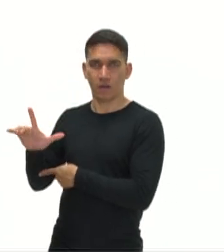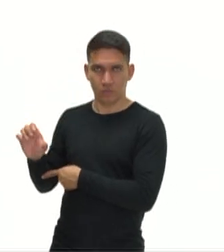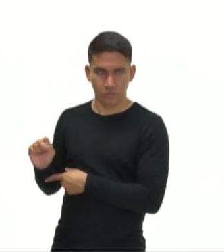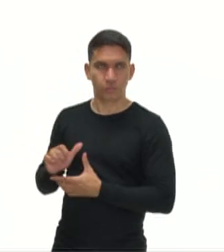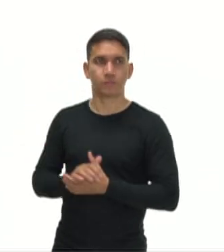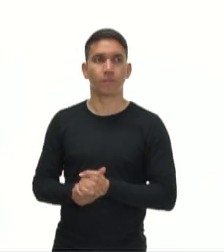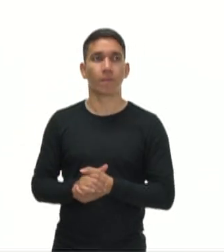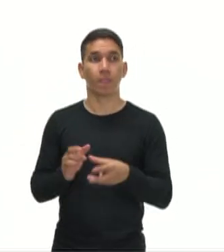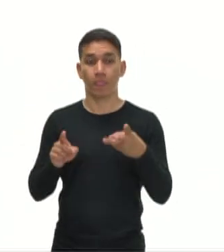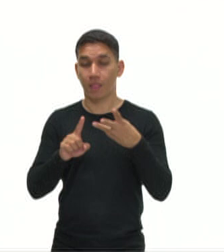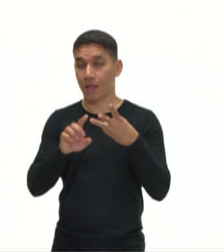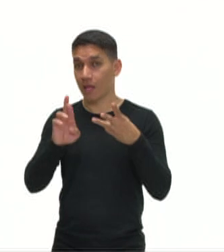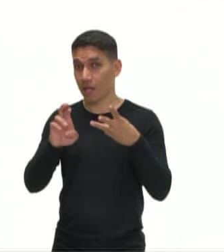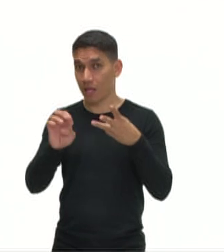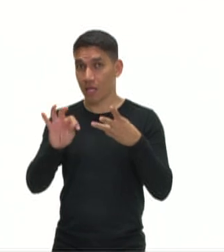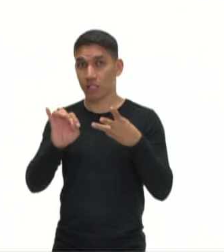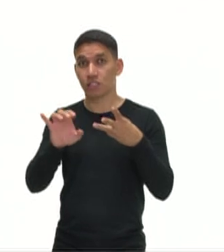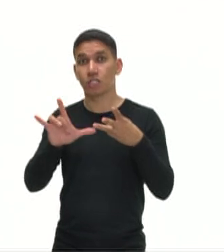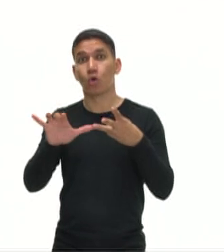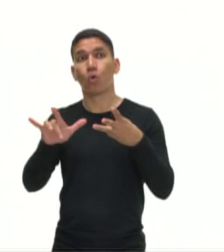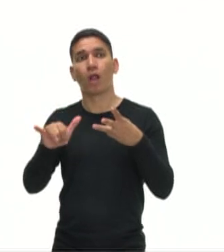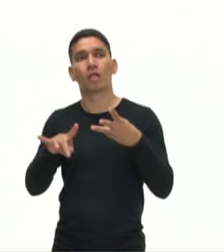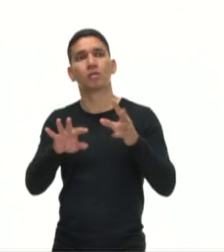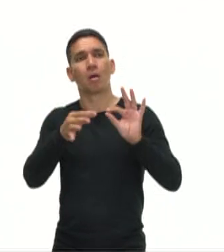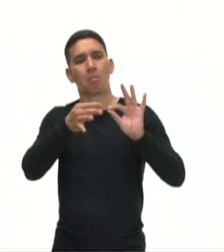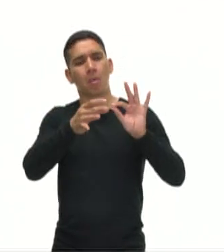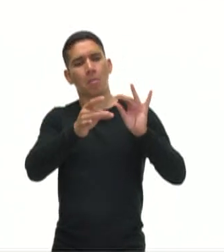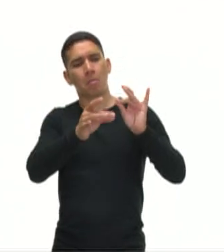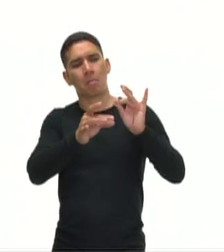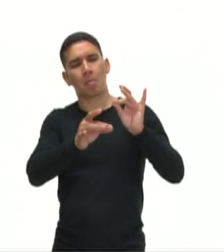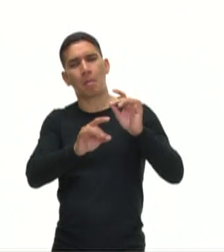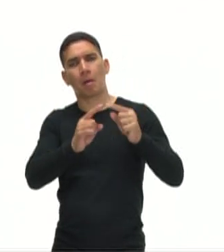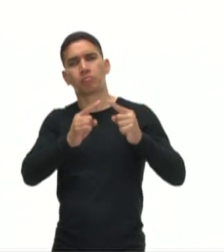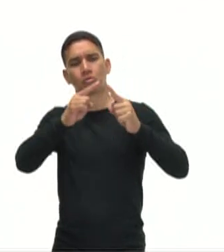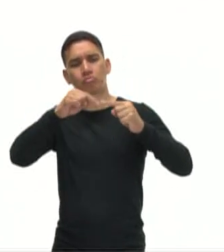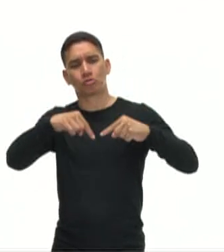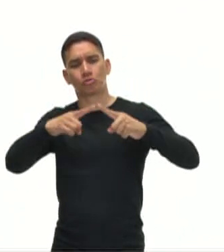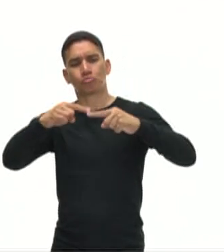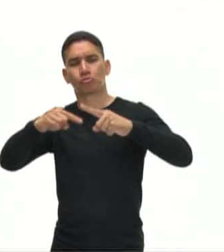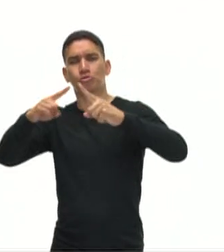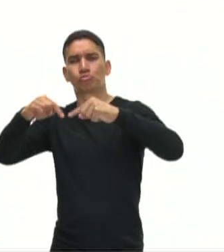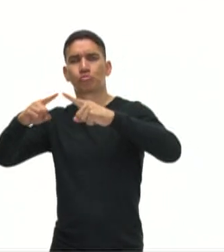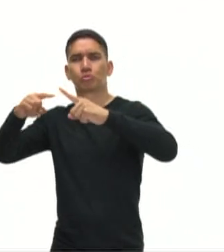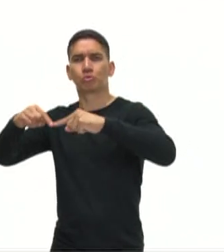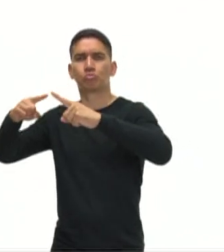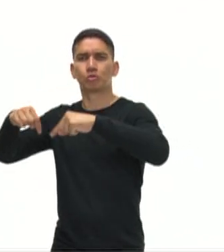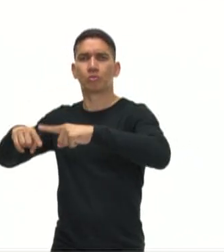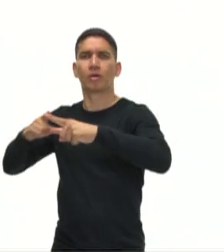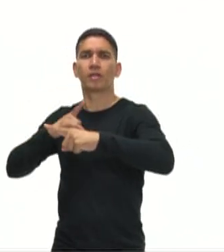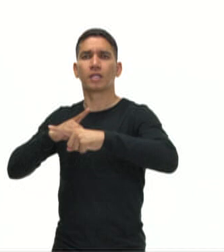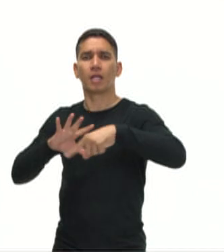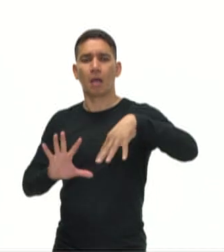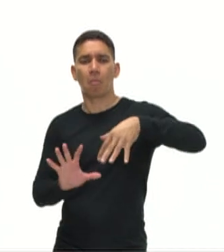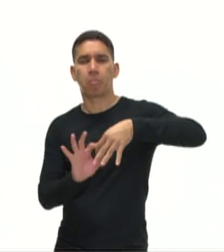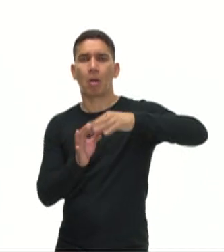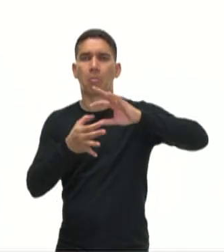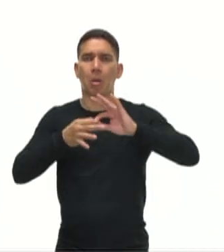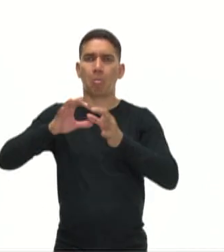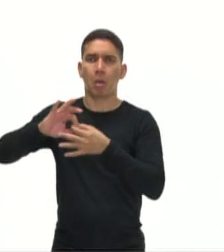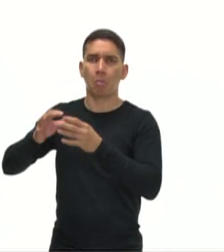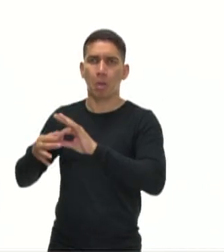cadeias longas principais unidas, as suas cadeias longas principais são unidas entre si por ligações